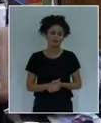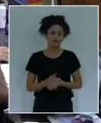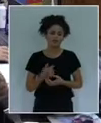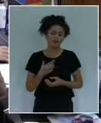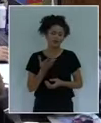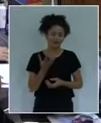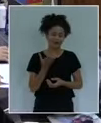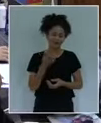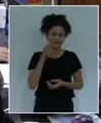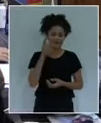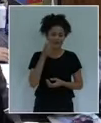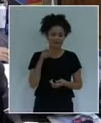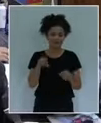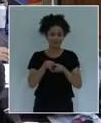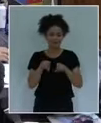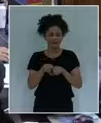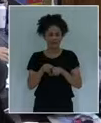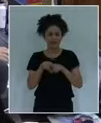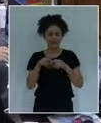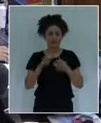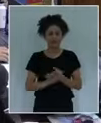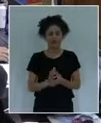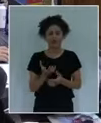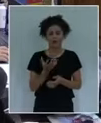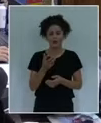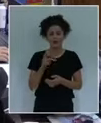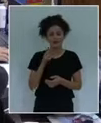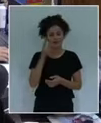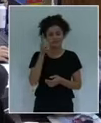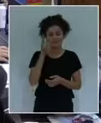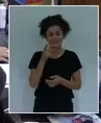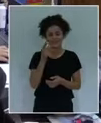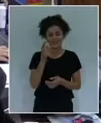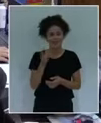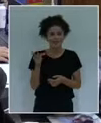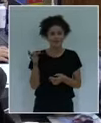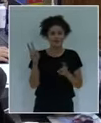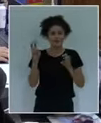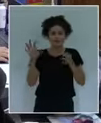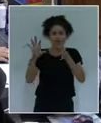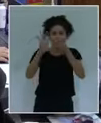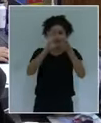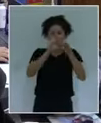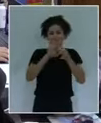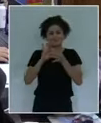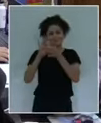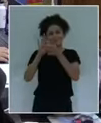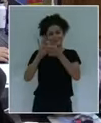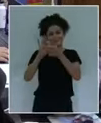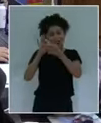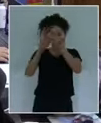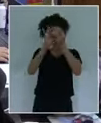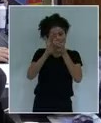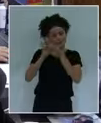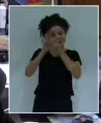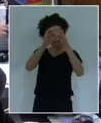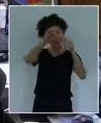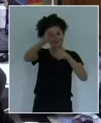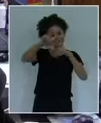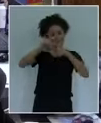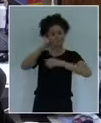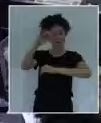também falar a respeito. Eu queria dizer que é a união. A união faz a força. A